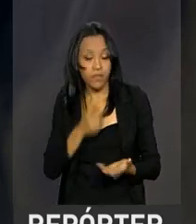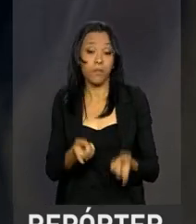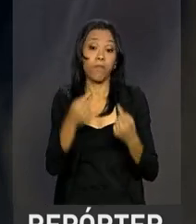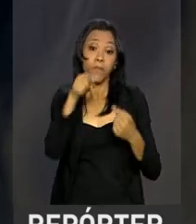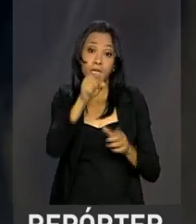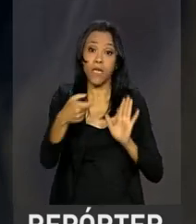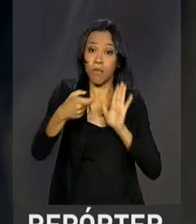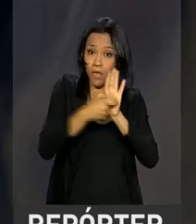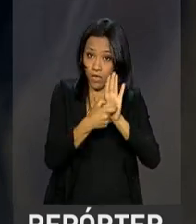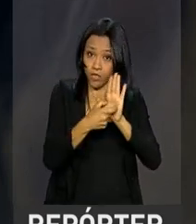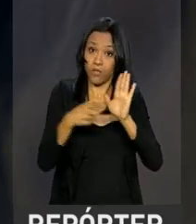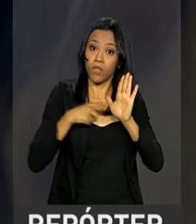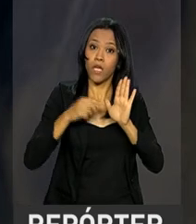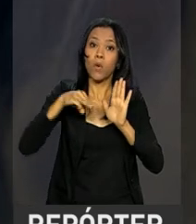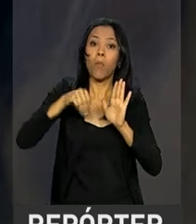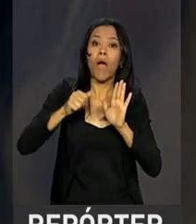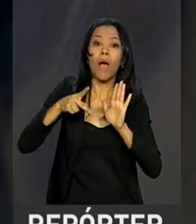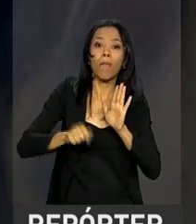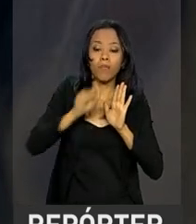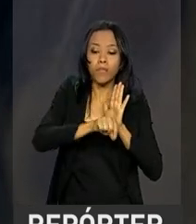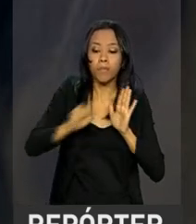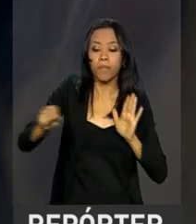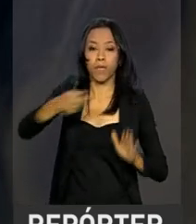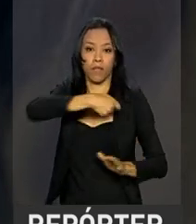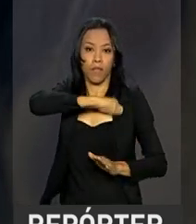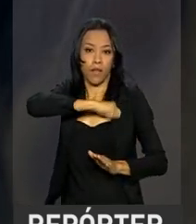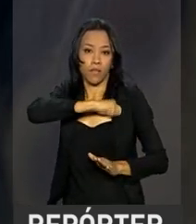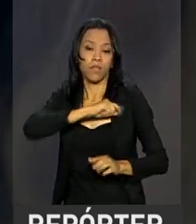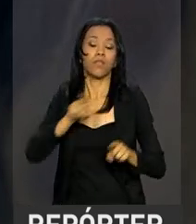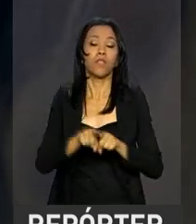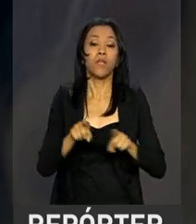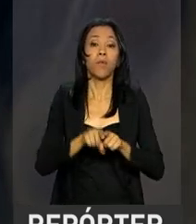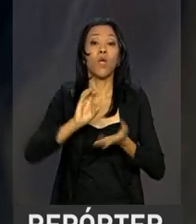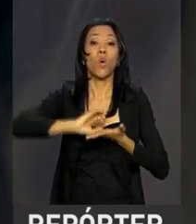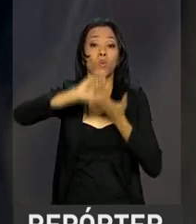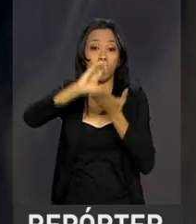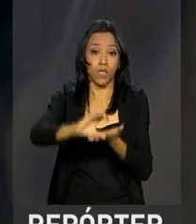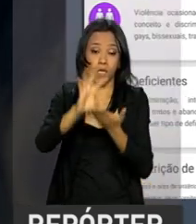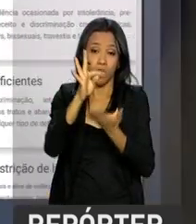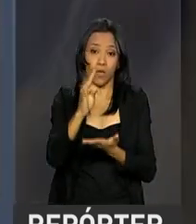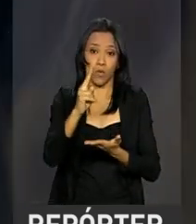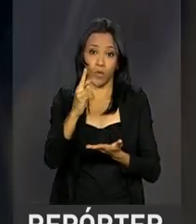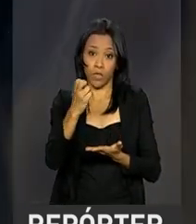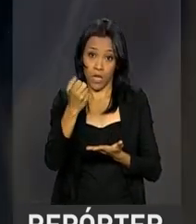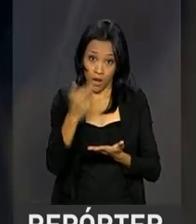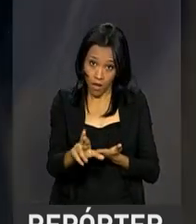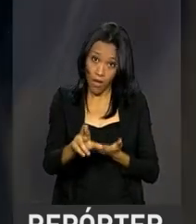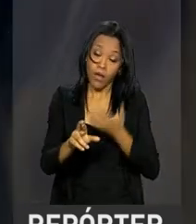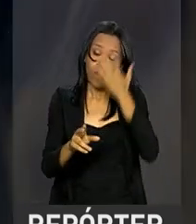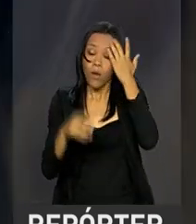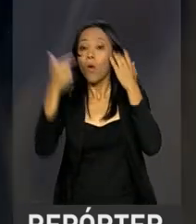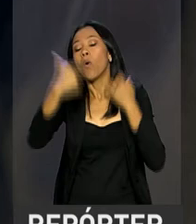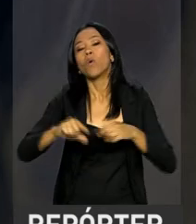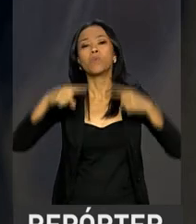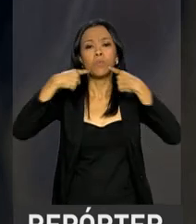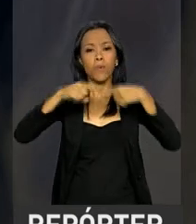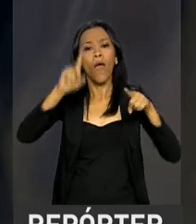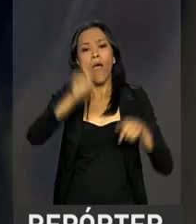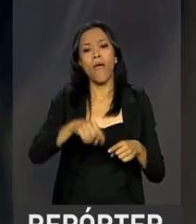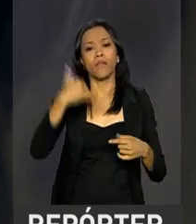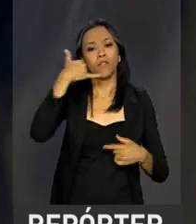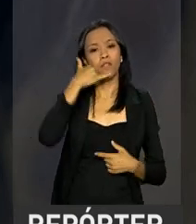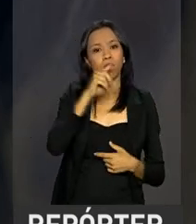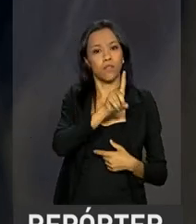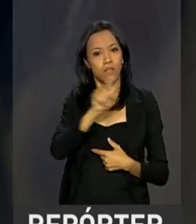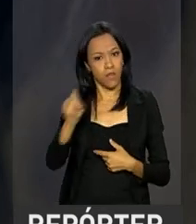aplicativo traz um mapa de delegacias e conselhos tutelares na região da denúncia outro canal para denúncias é o disque 100 o disque